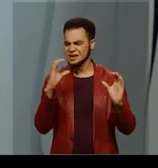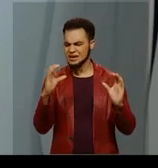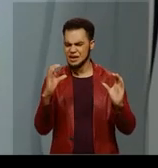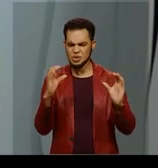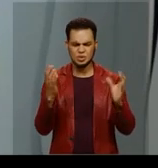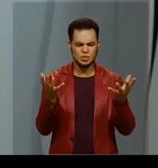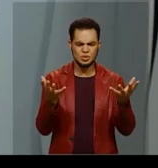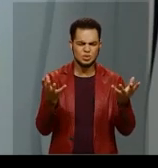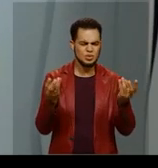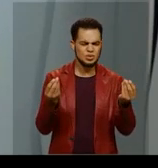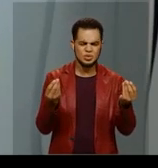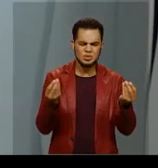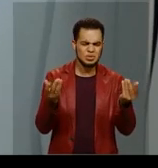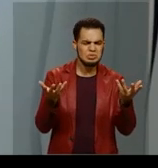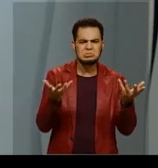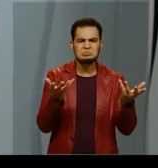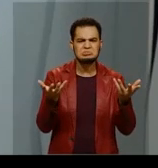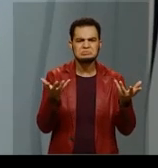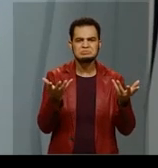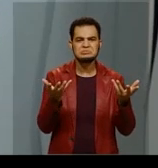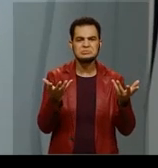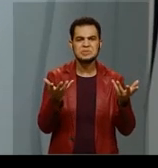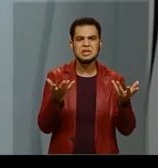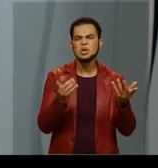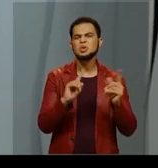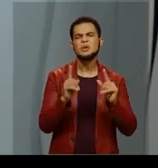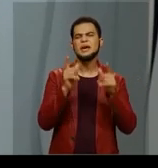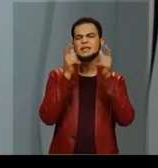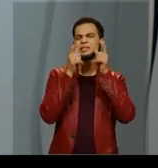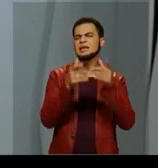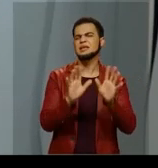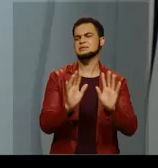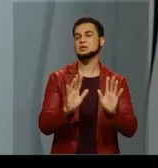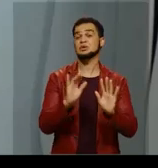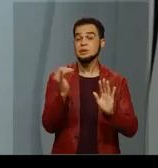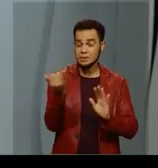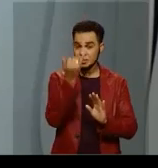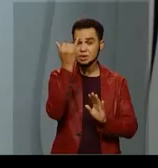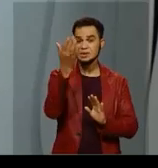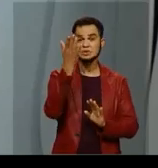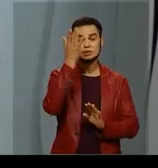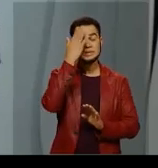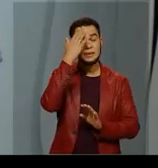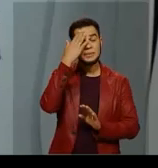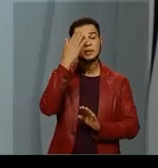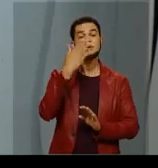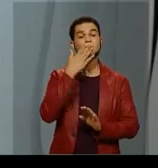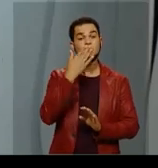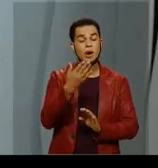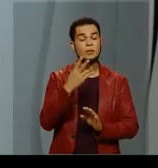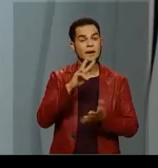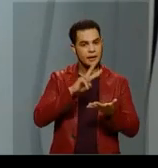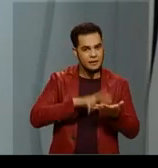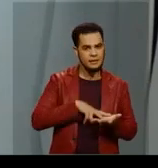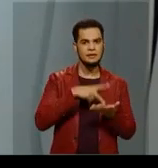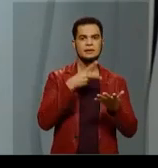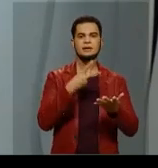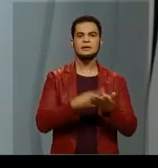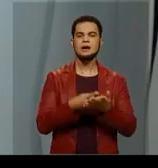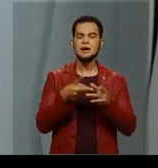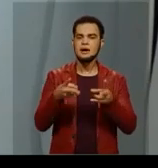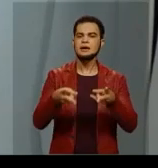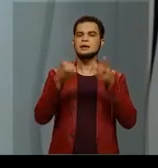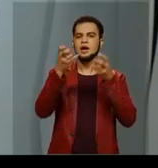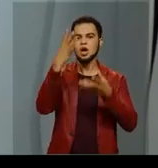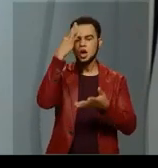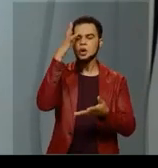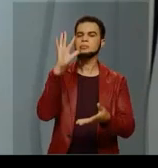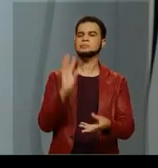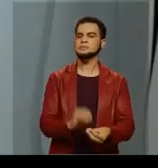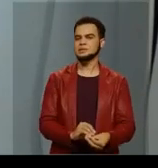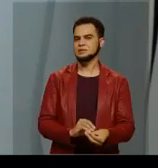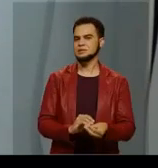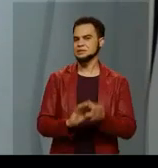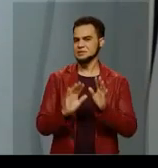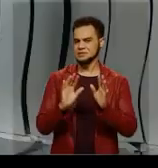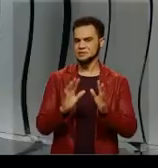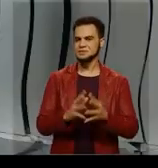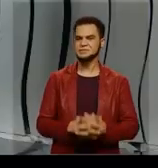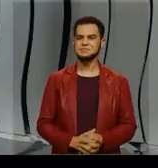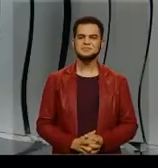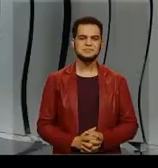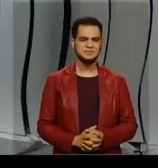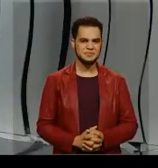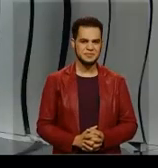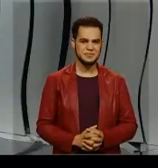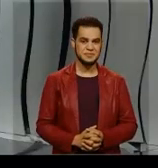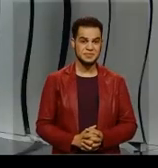nos interessa é a interpretação correta. Do conteúdo, né? Do conteúdo que o cartunista quis dizer. Isso. E a